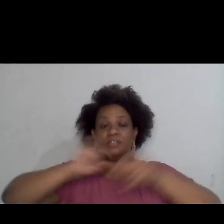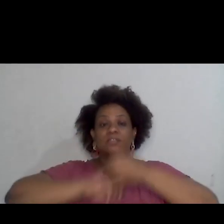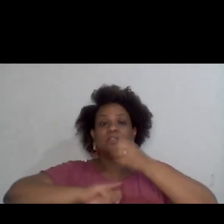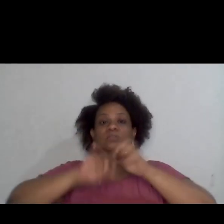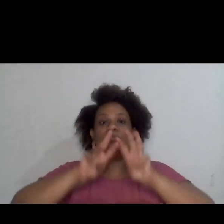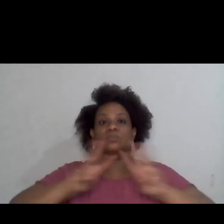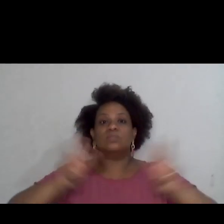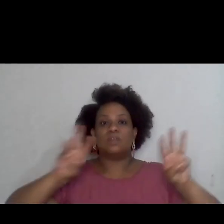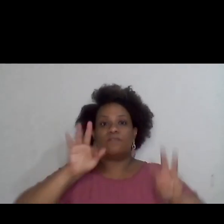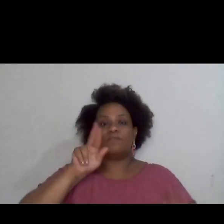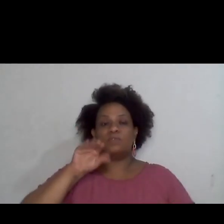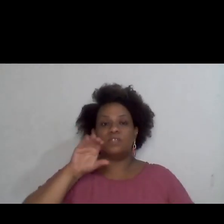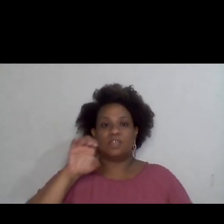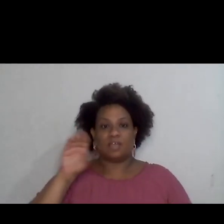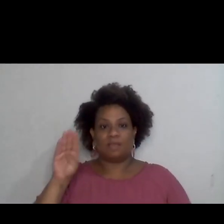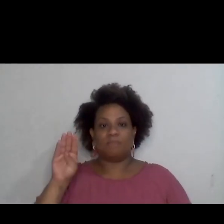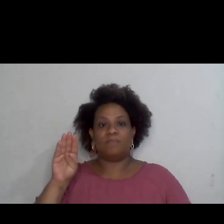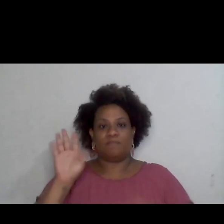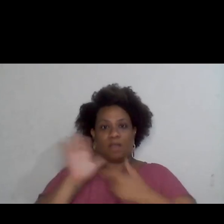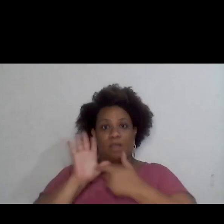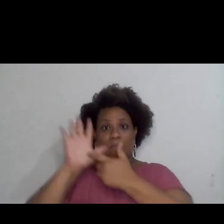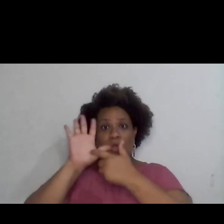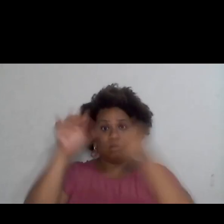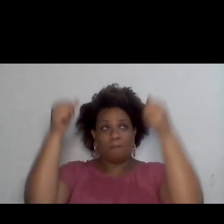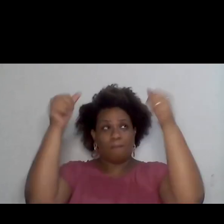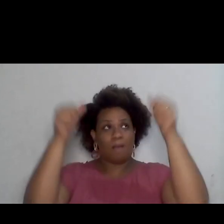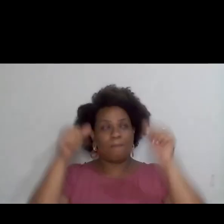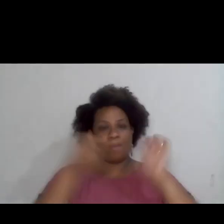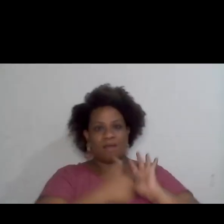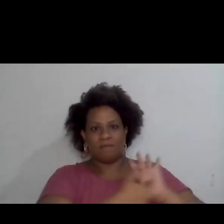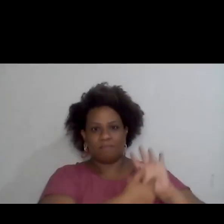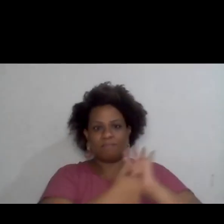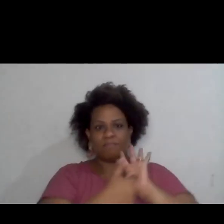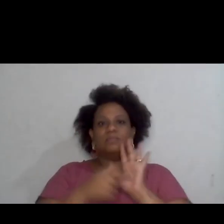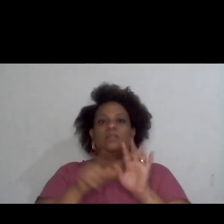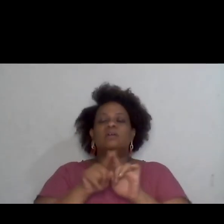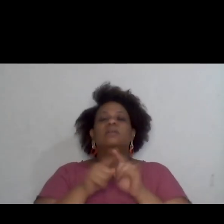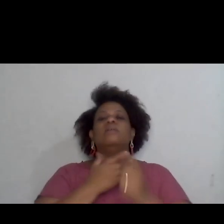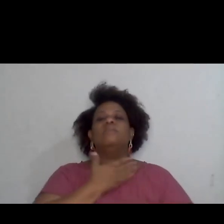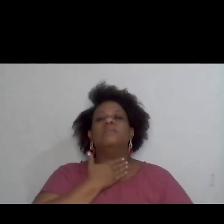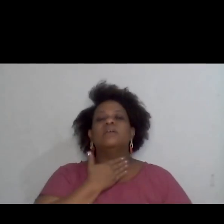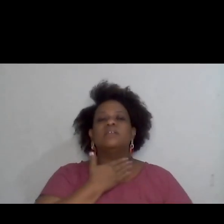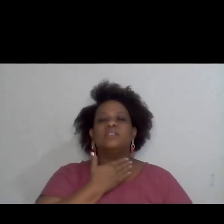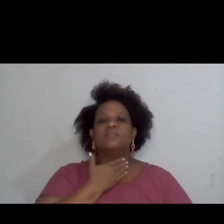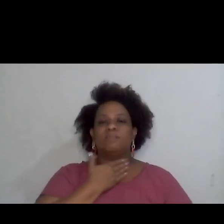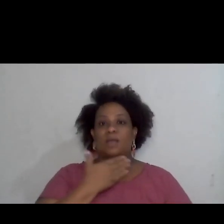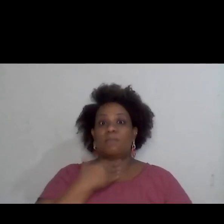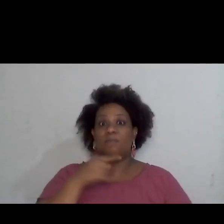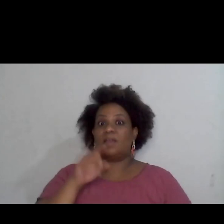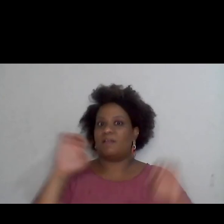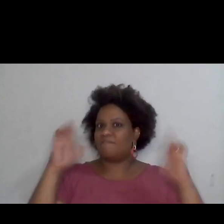gente vai fazer as mostras e vai fazer o bate-papo, que vai ser um evento